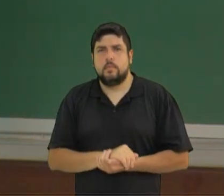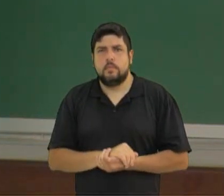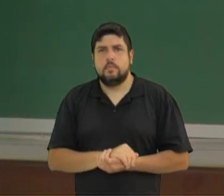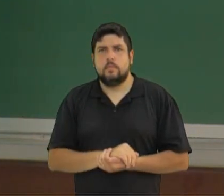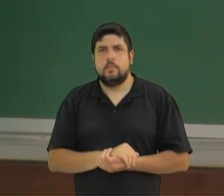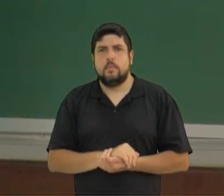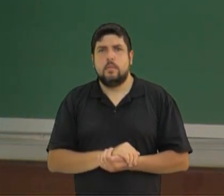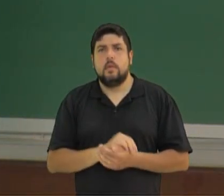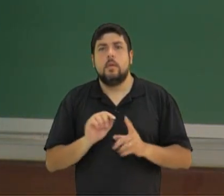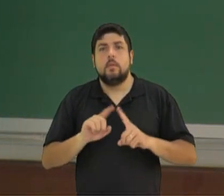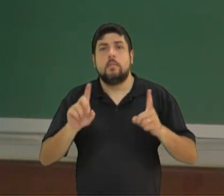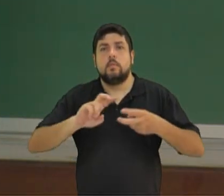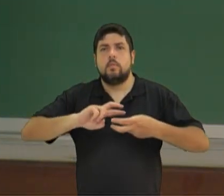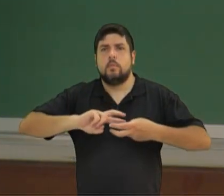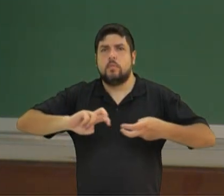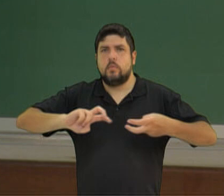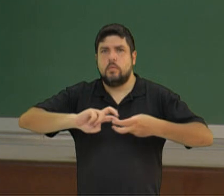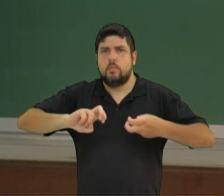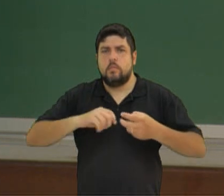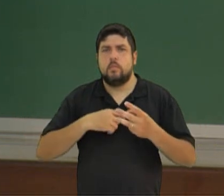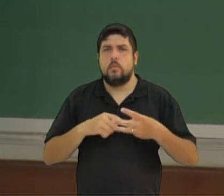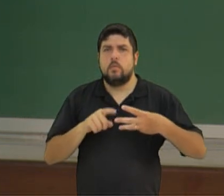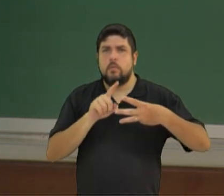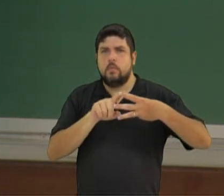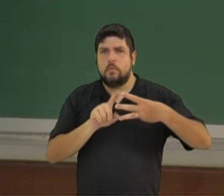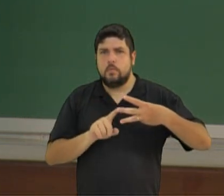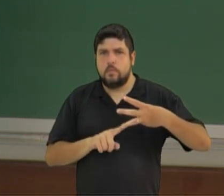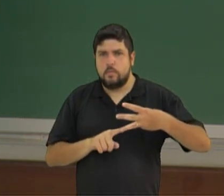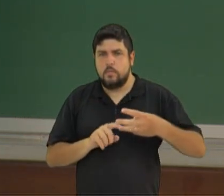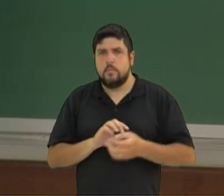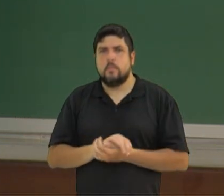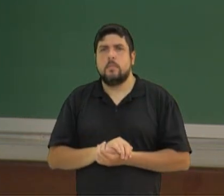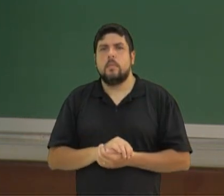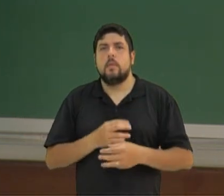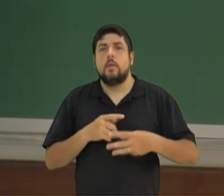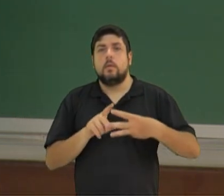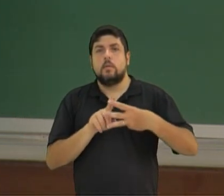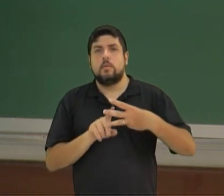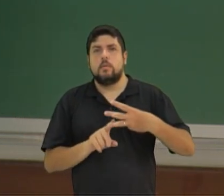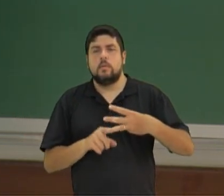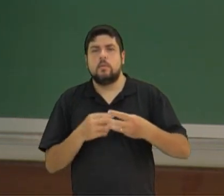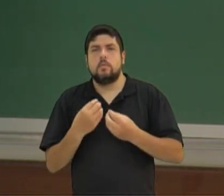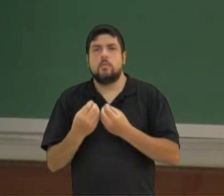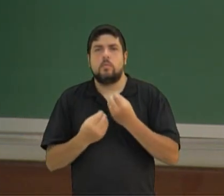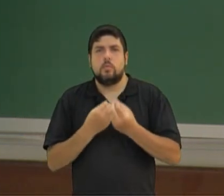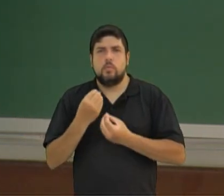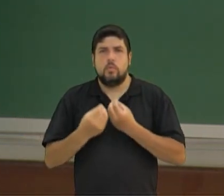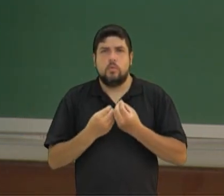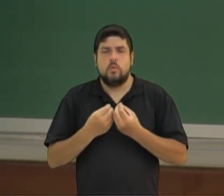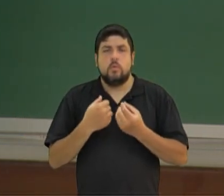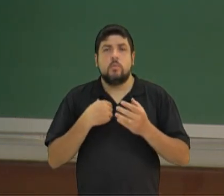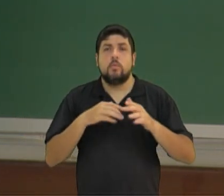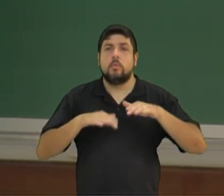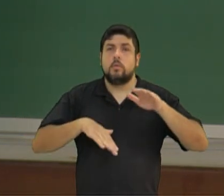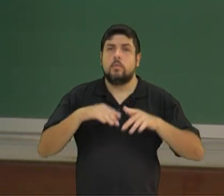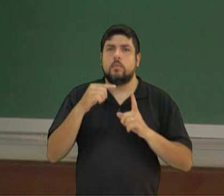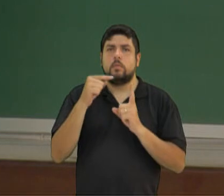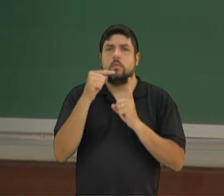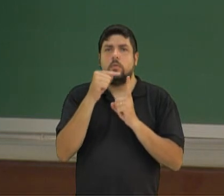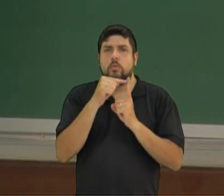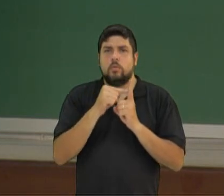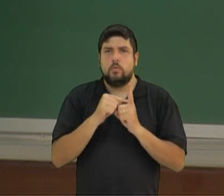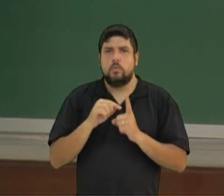Já os músculos, eu tenho três tipos. E eles são classificados de acordo com o tipo da sua